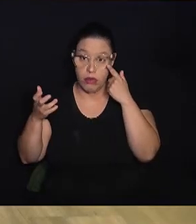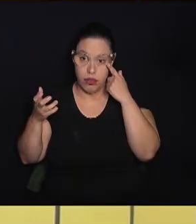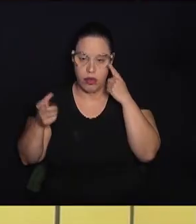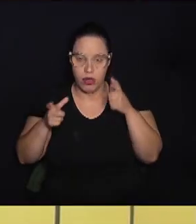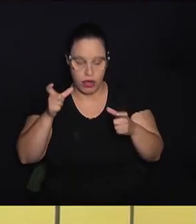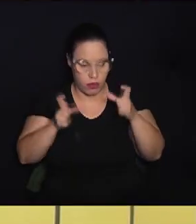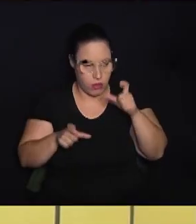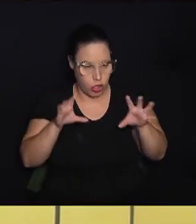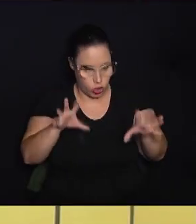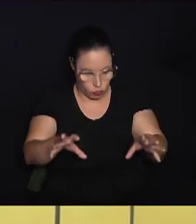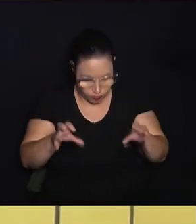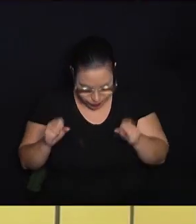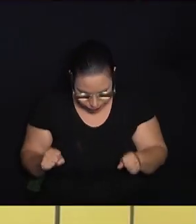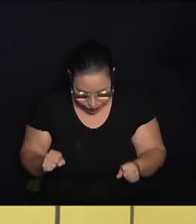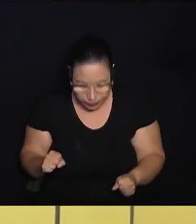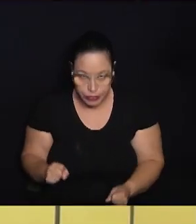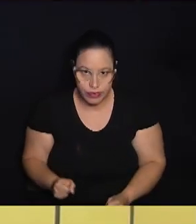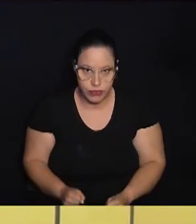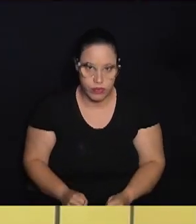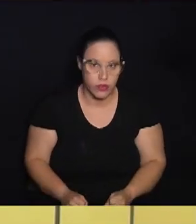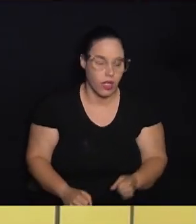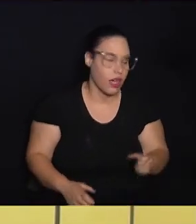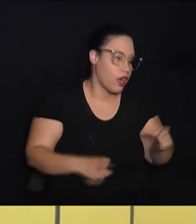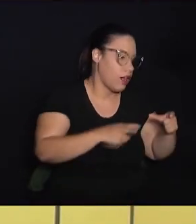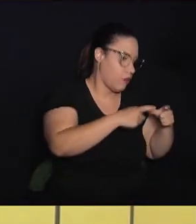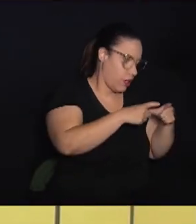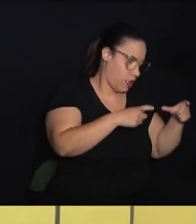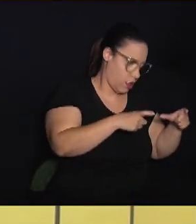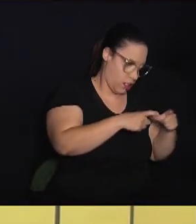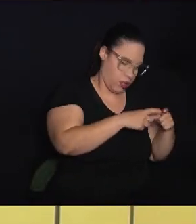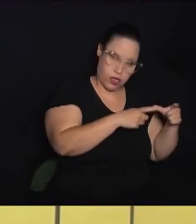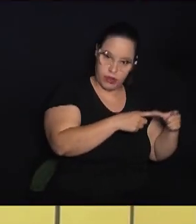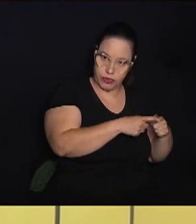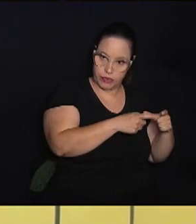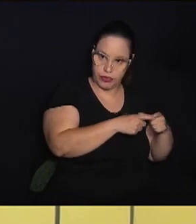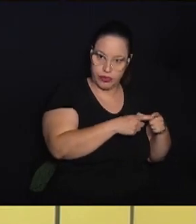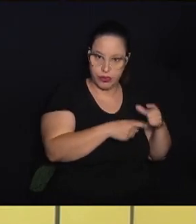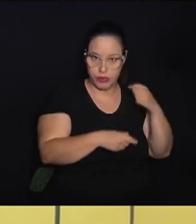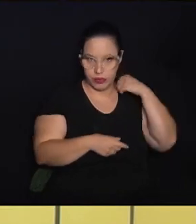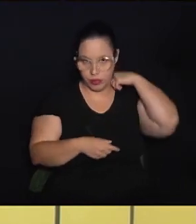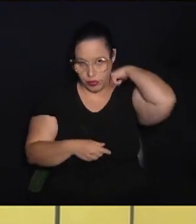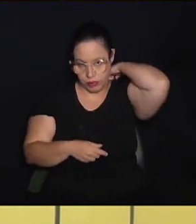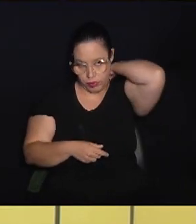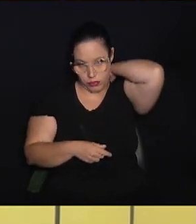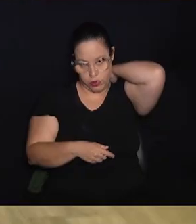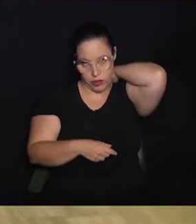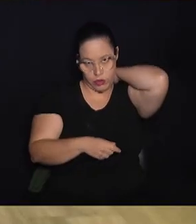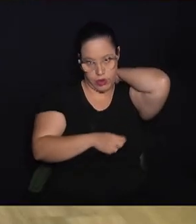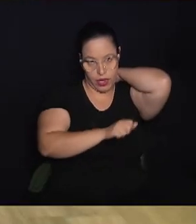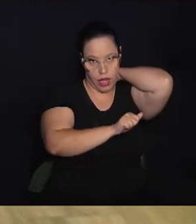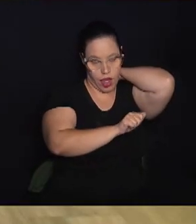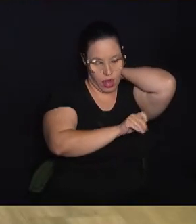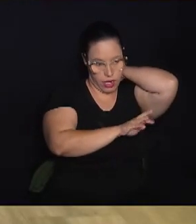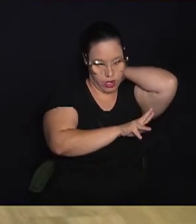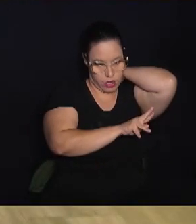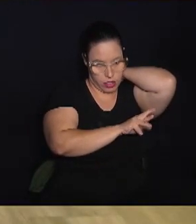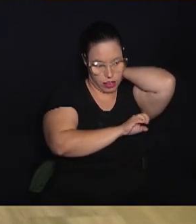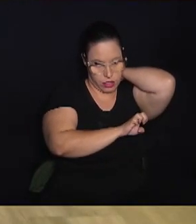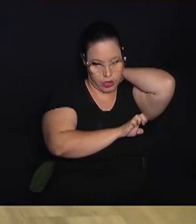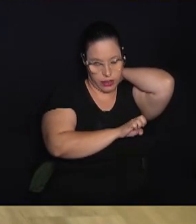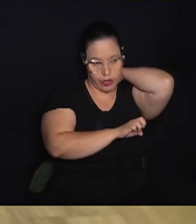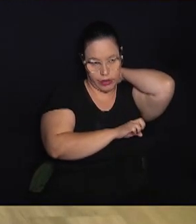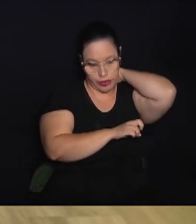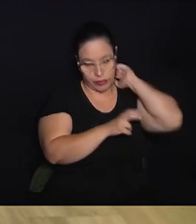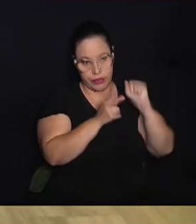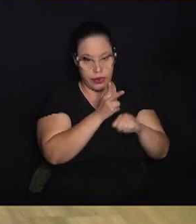pegar né Sim era mais Centralizado né era mais Centralizado M um vídeo lá da editora né eu achei interessante